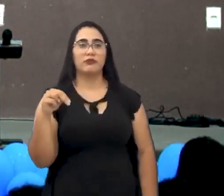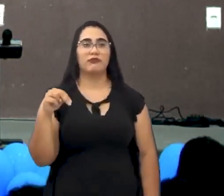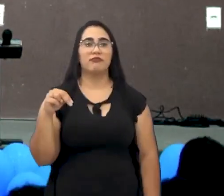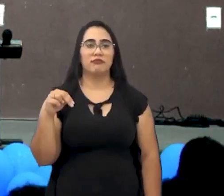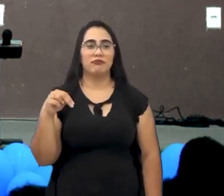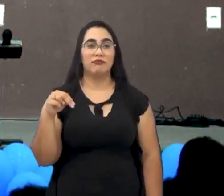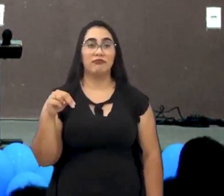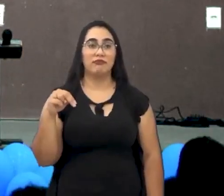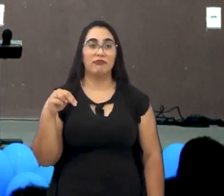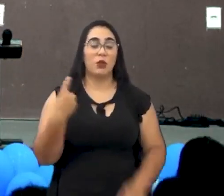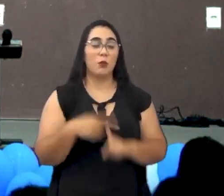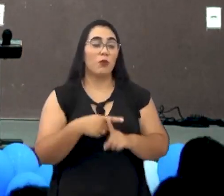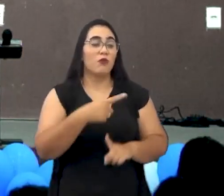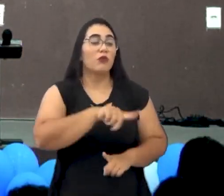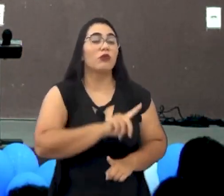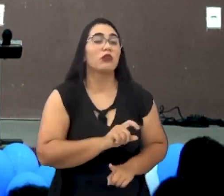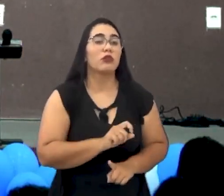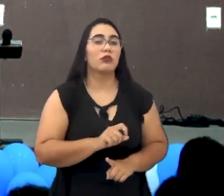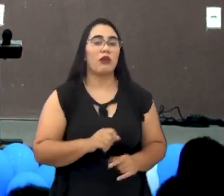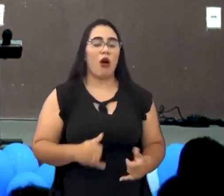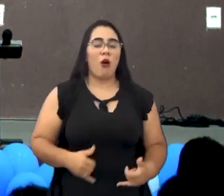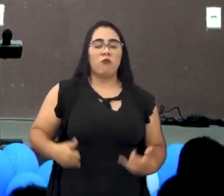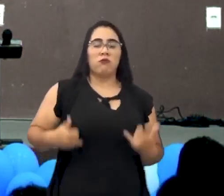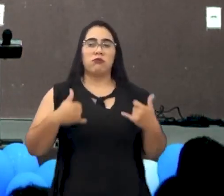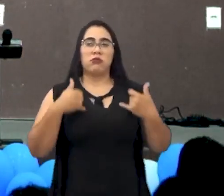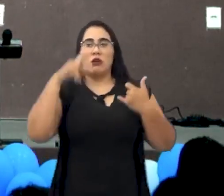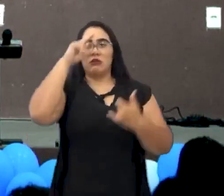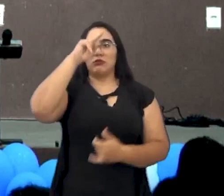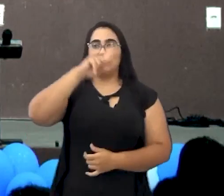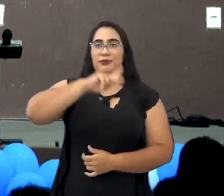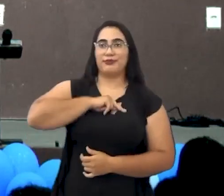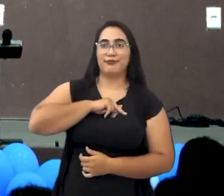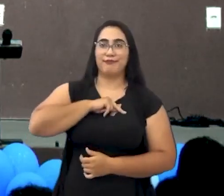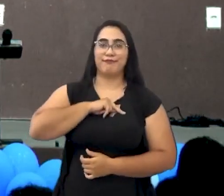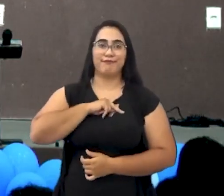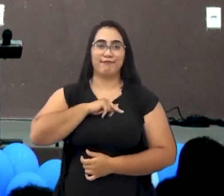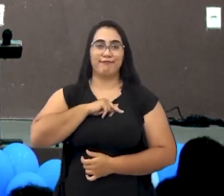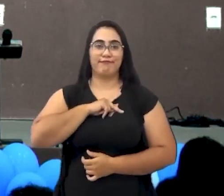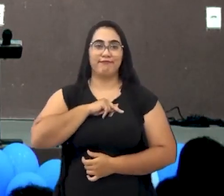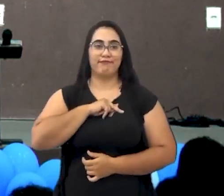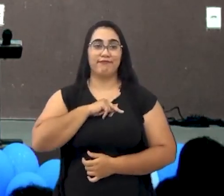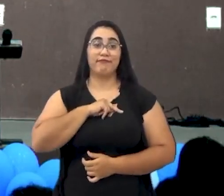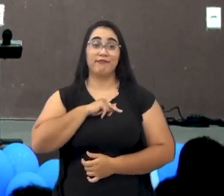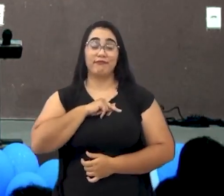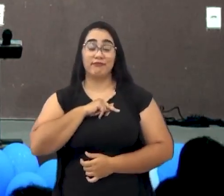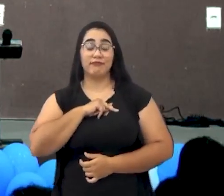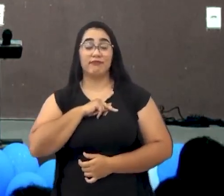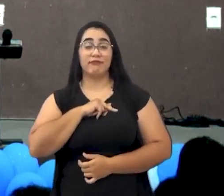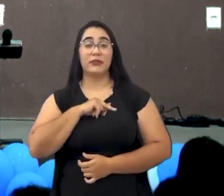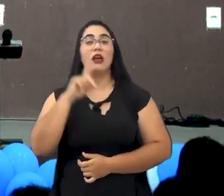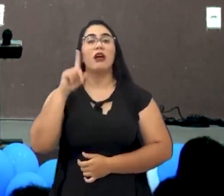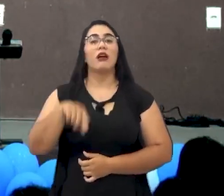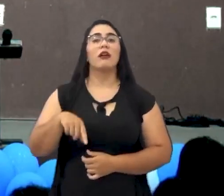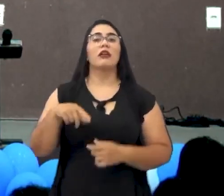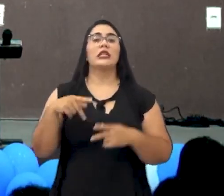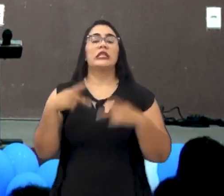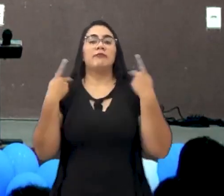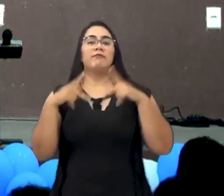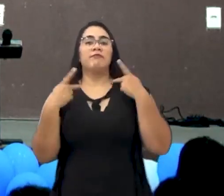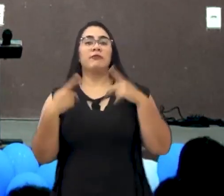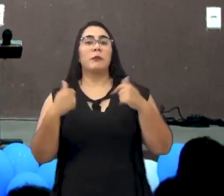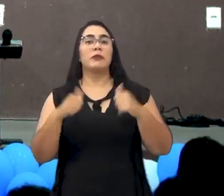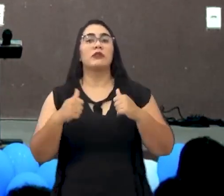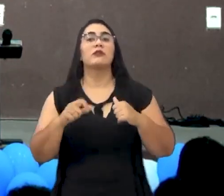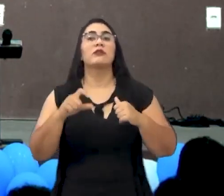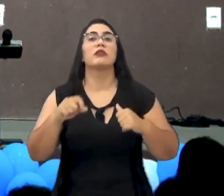Porque vocês são cheios de si. Meus irmãos, essa mensagem precisa ser